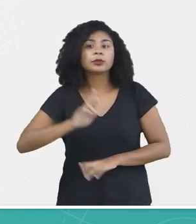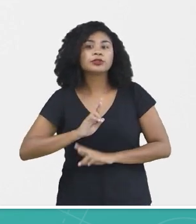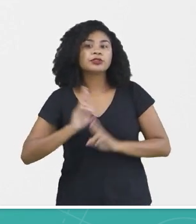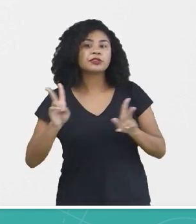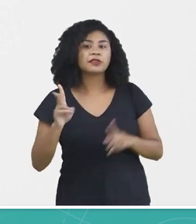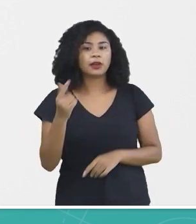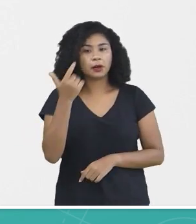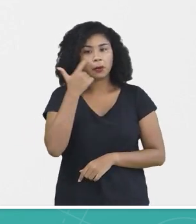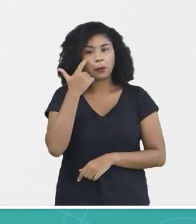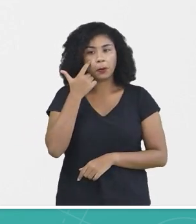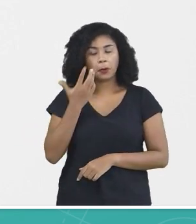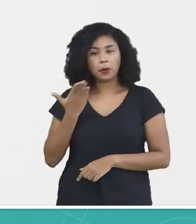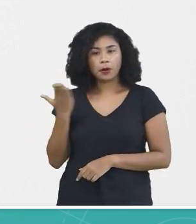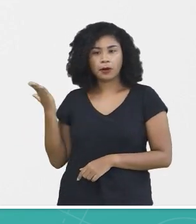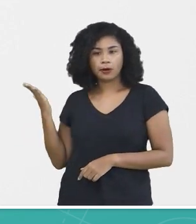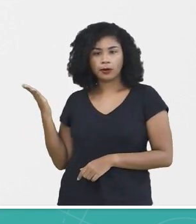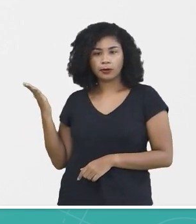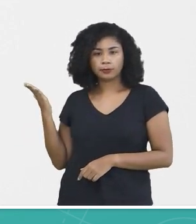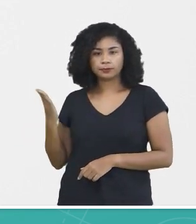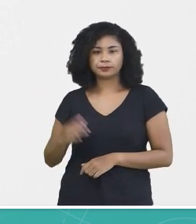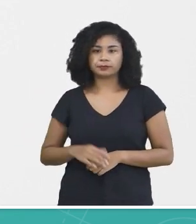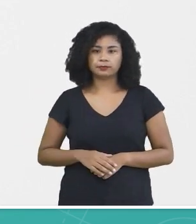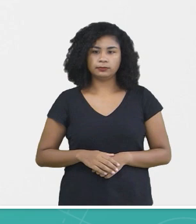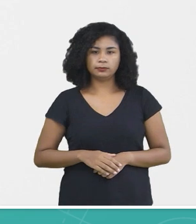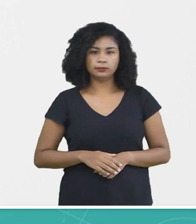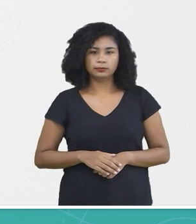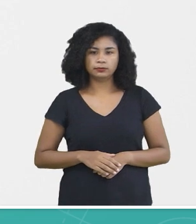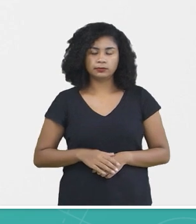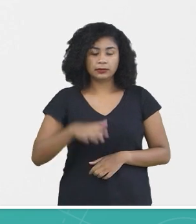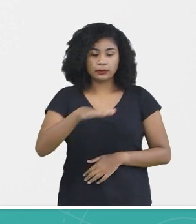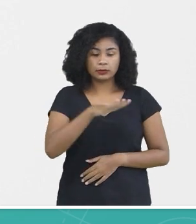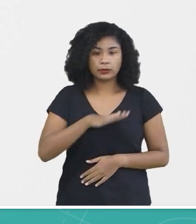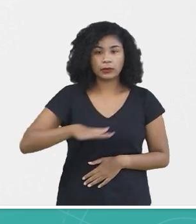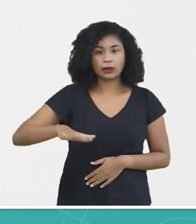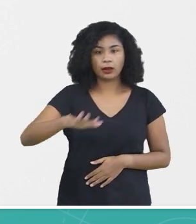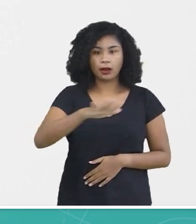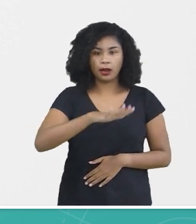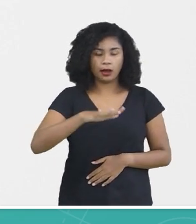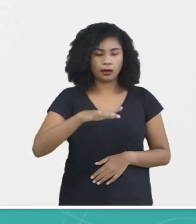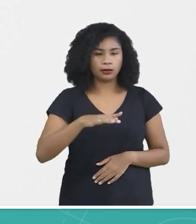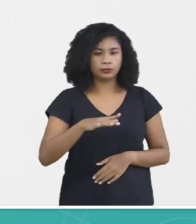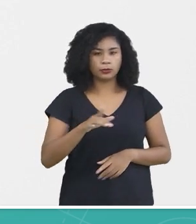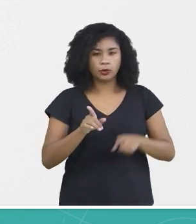que estão no mesmo plano. Então elas podem ser, primeiro nomezinho,